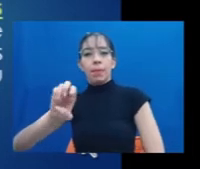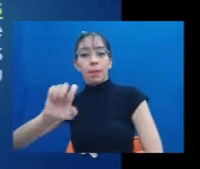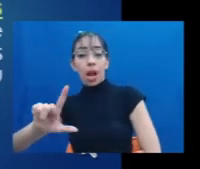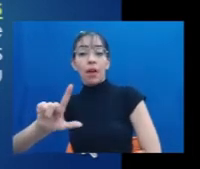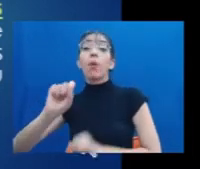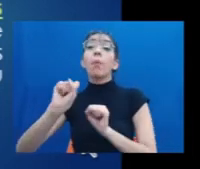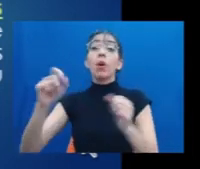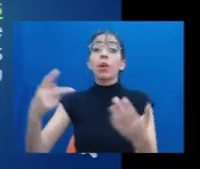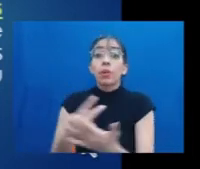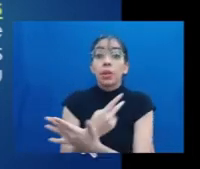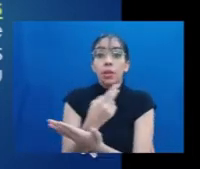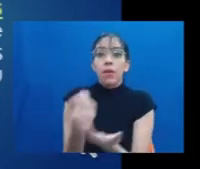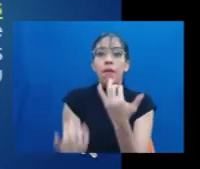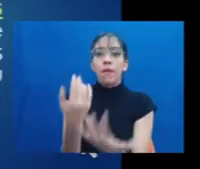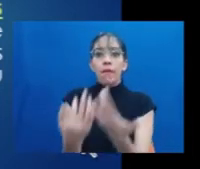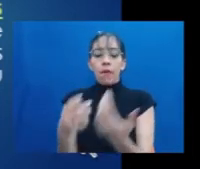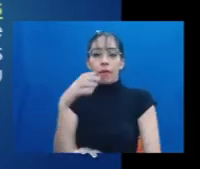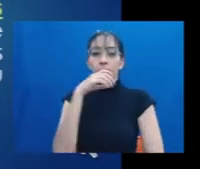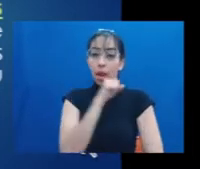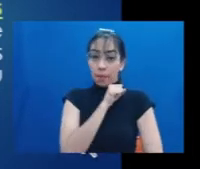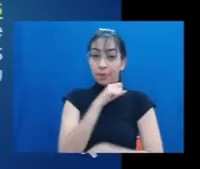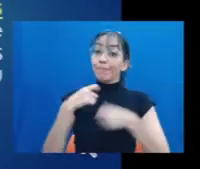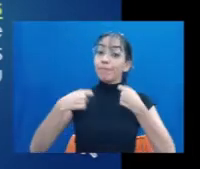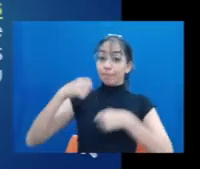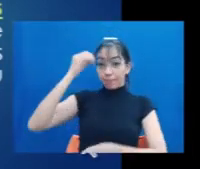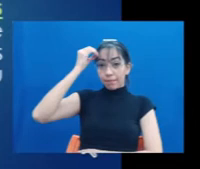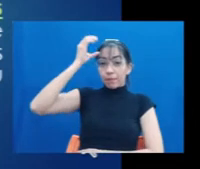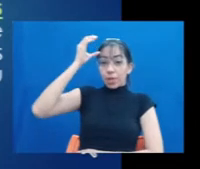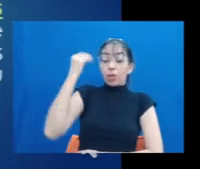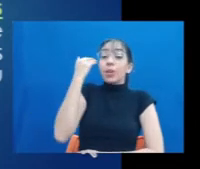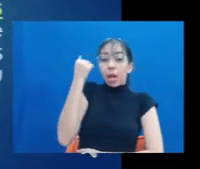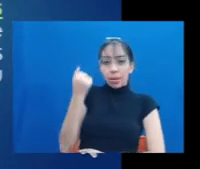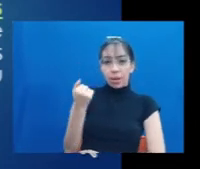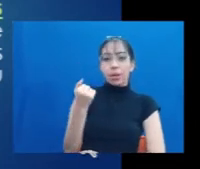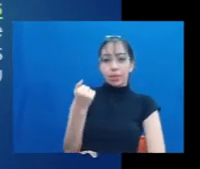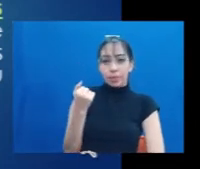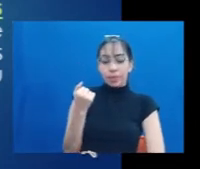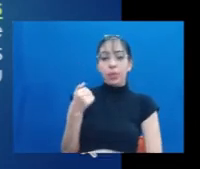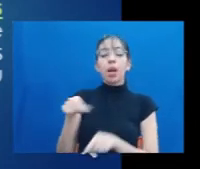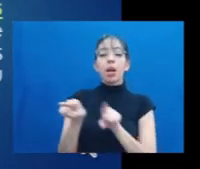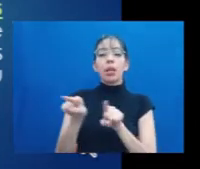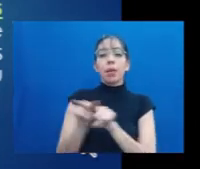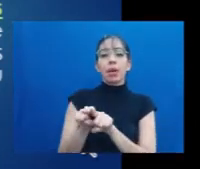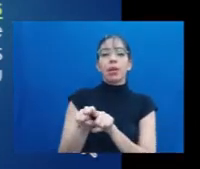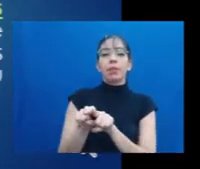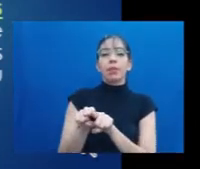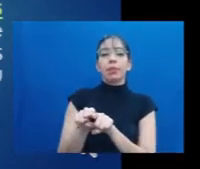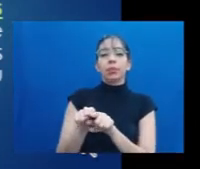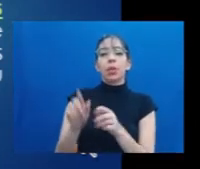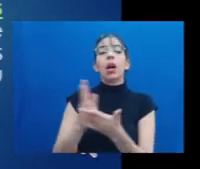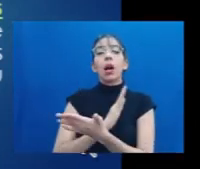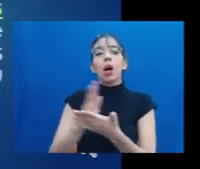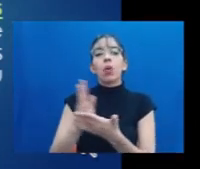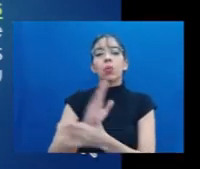Então, esse conhecimento ele tem que fazer parte também da substância que a gente está manipulando. Existem os produtos corrosivos, desde substâncias